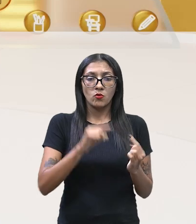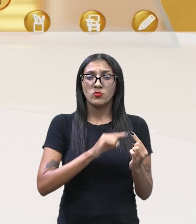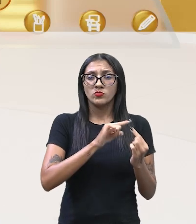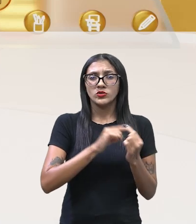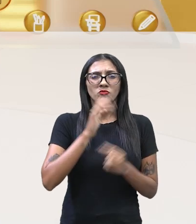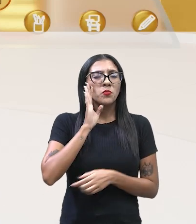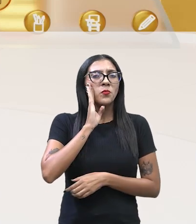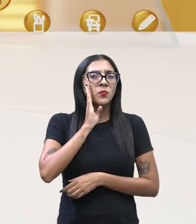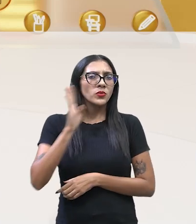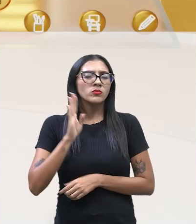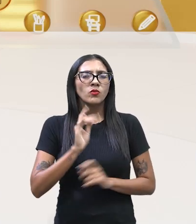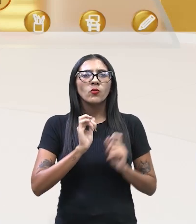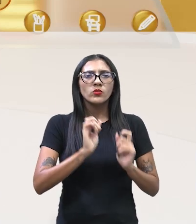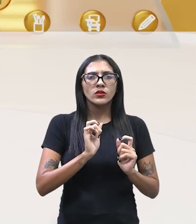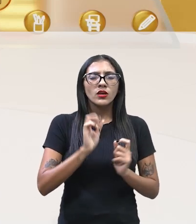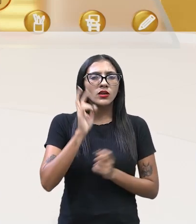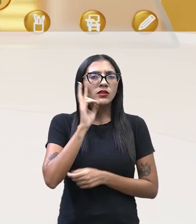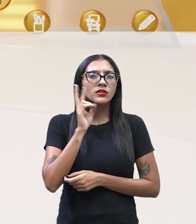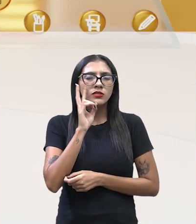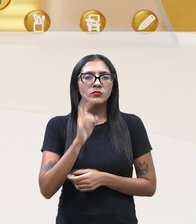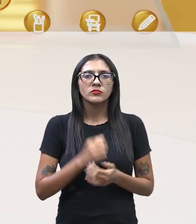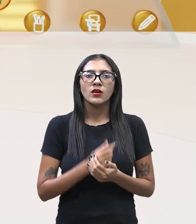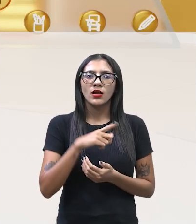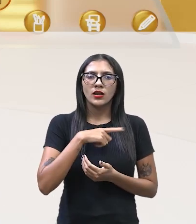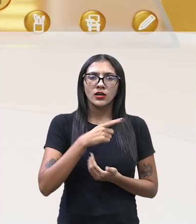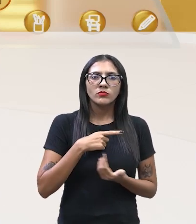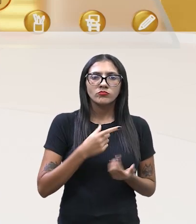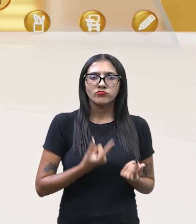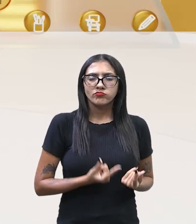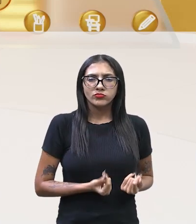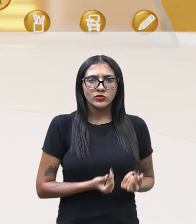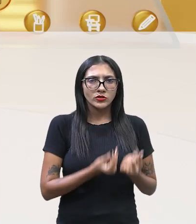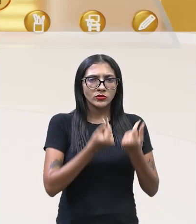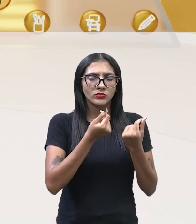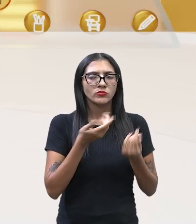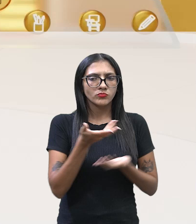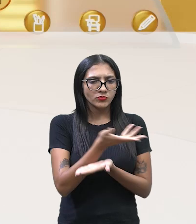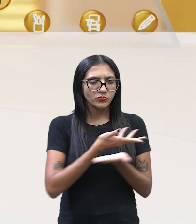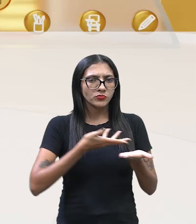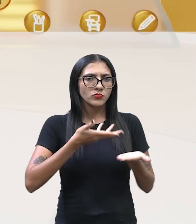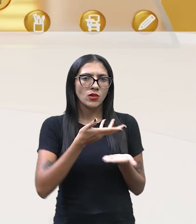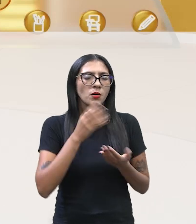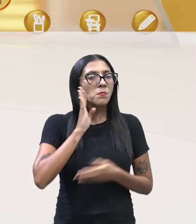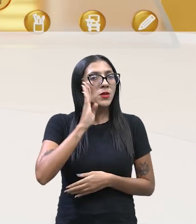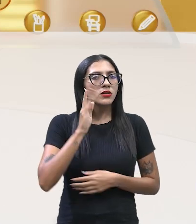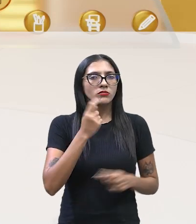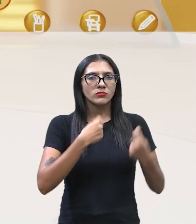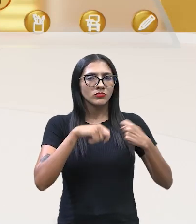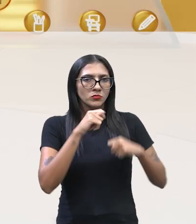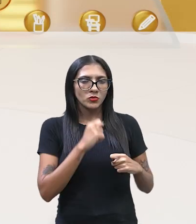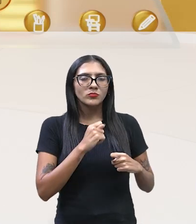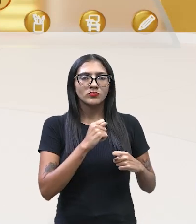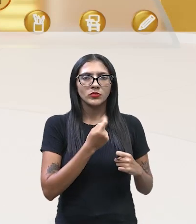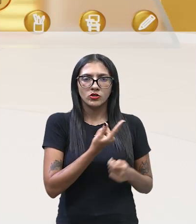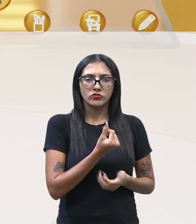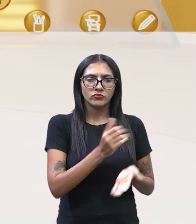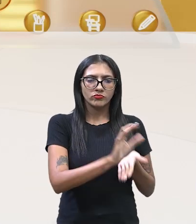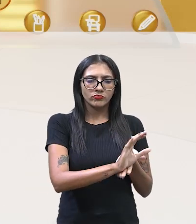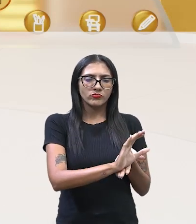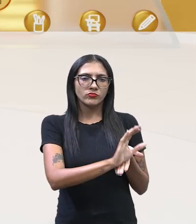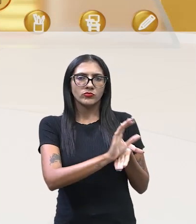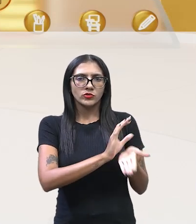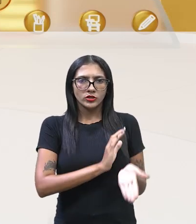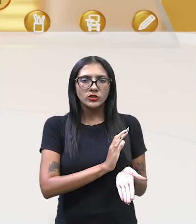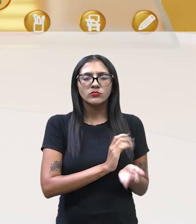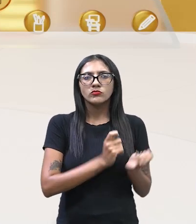objetivo principal a geração, né, a movimentação financeira, né, o gerar o